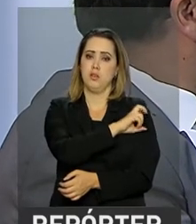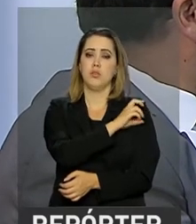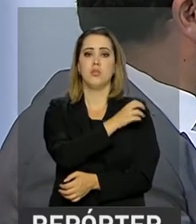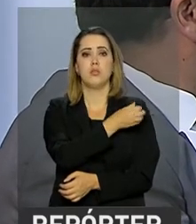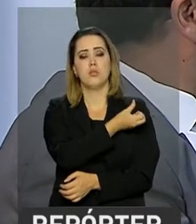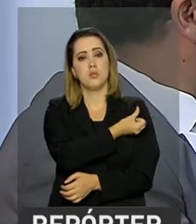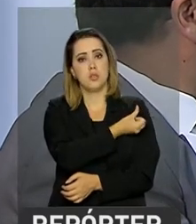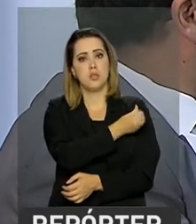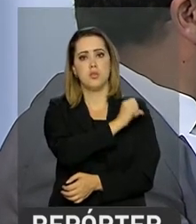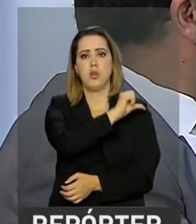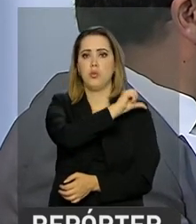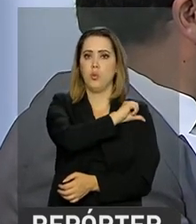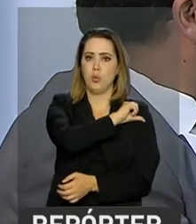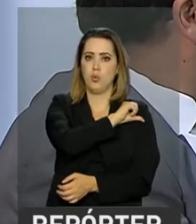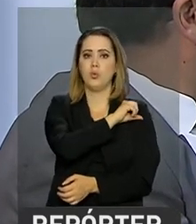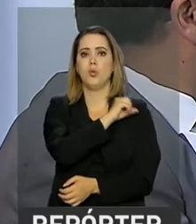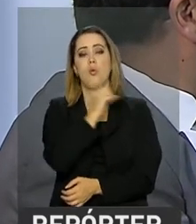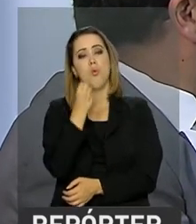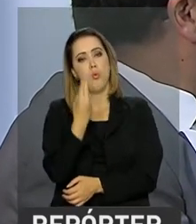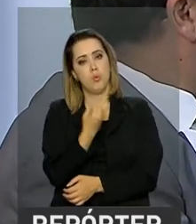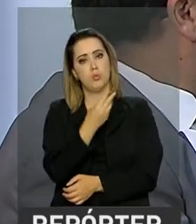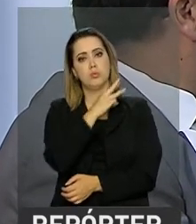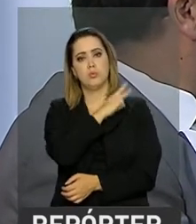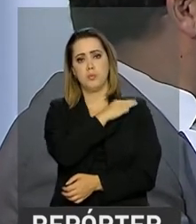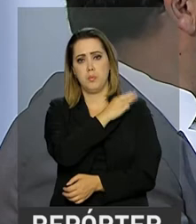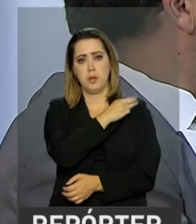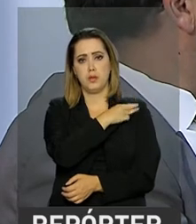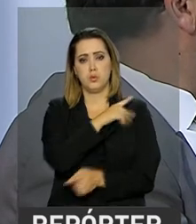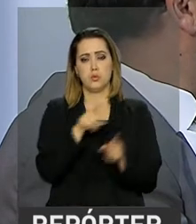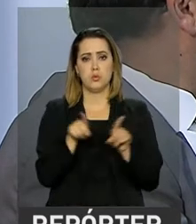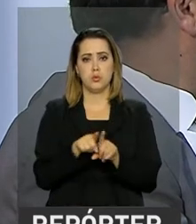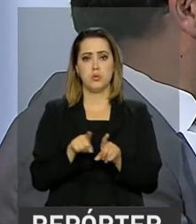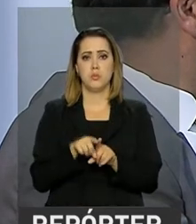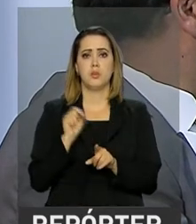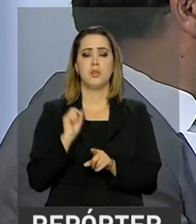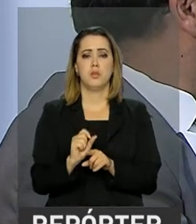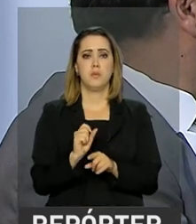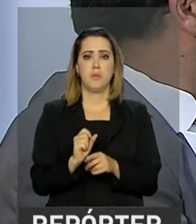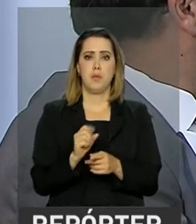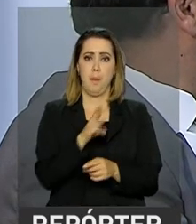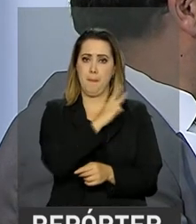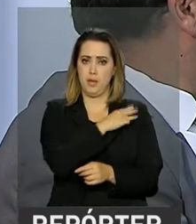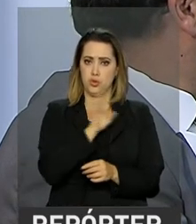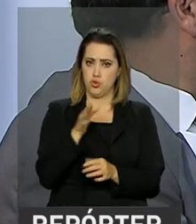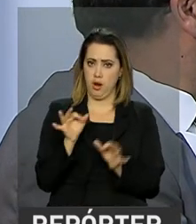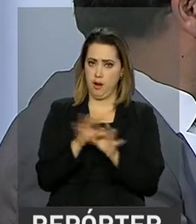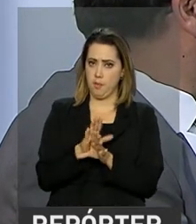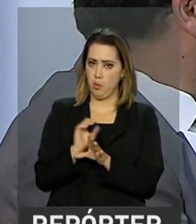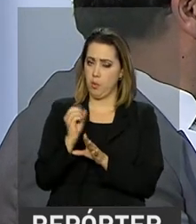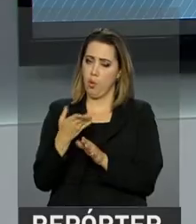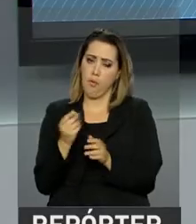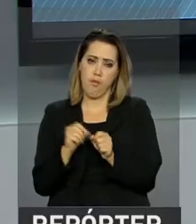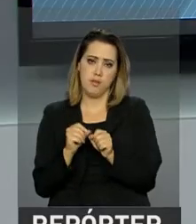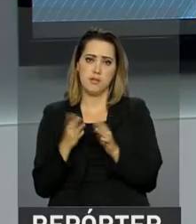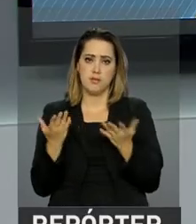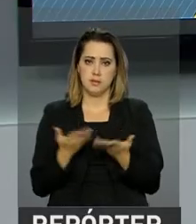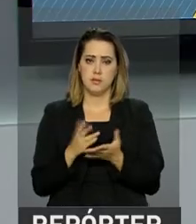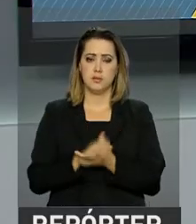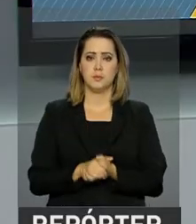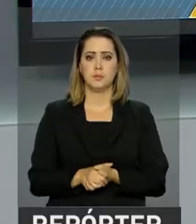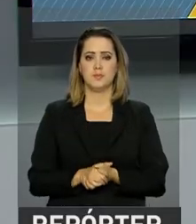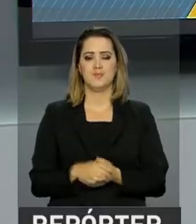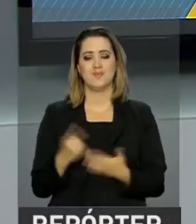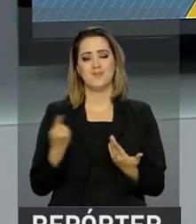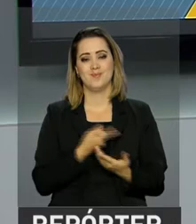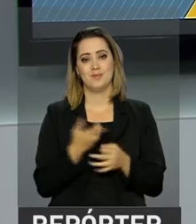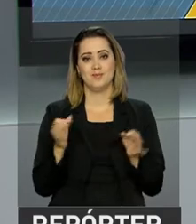como cursos do 6º ao 9º ano, como para quem tem ensino médio incompleto ou ensino médio completo. O